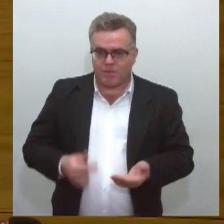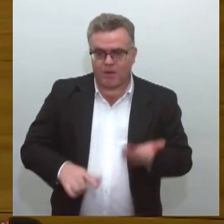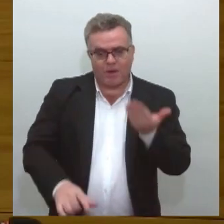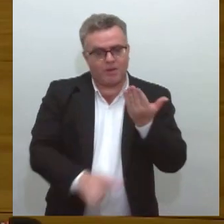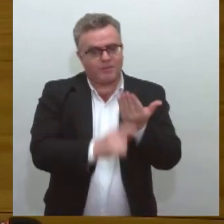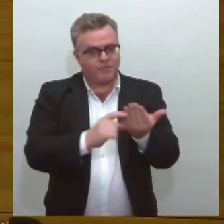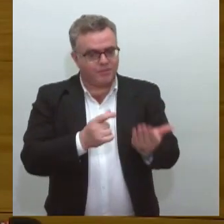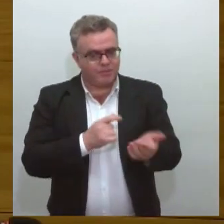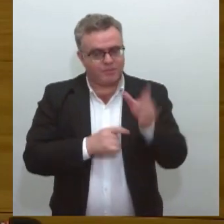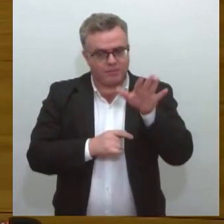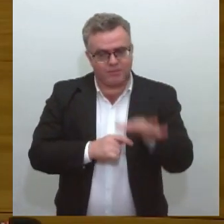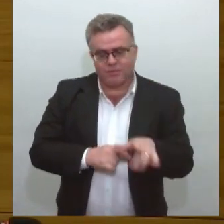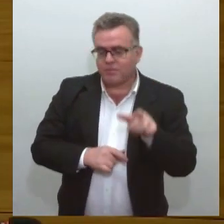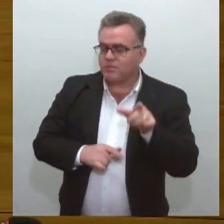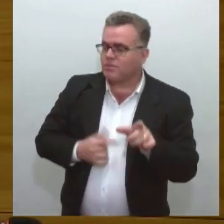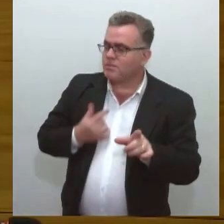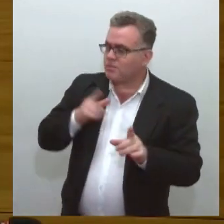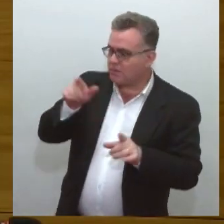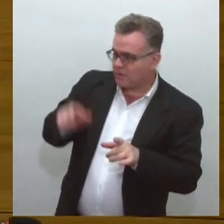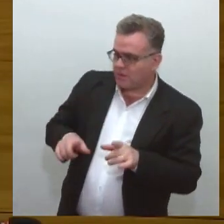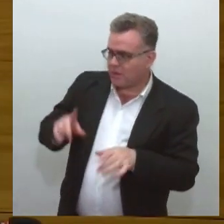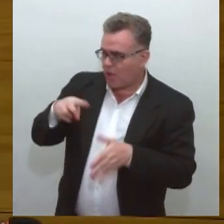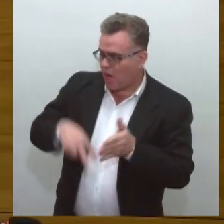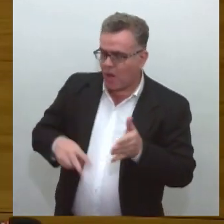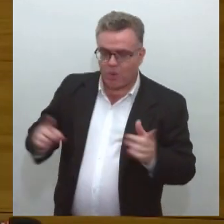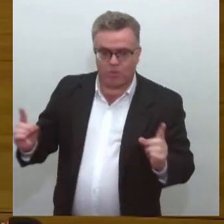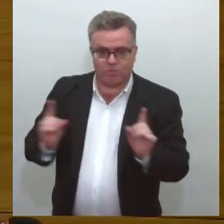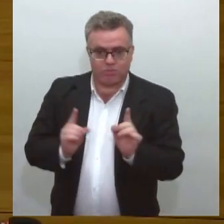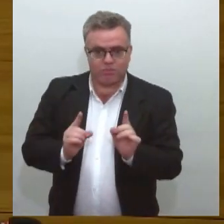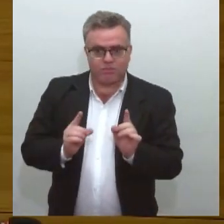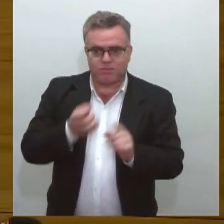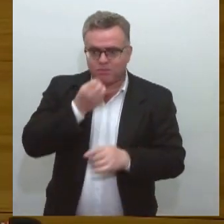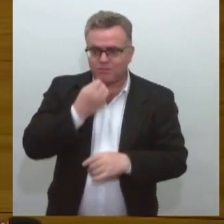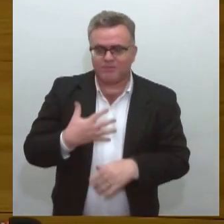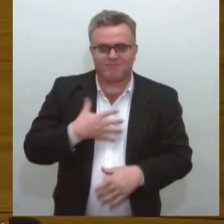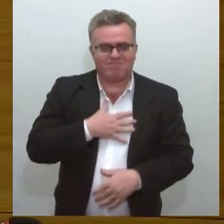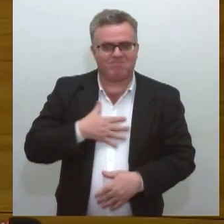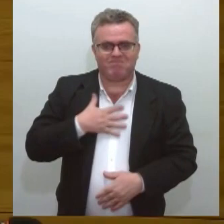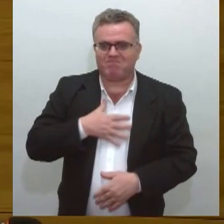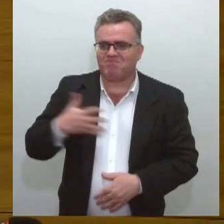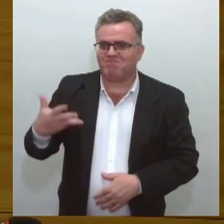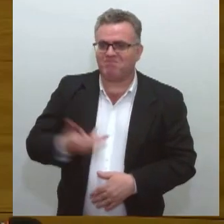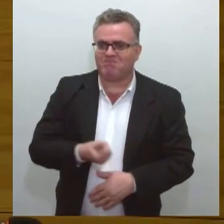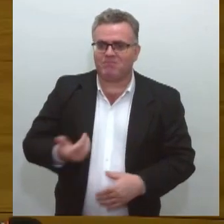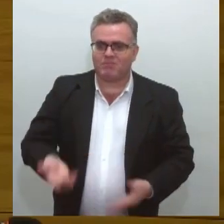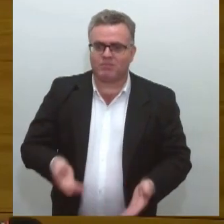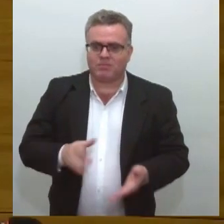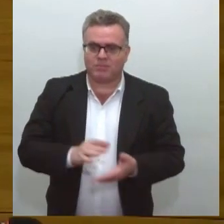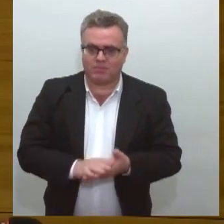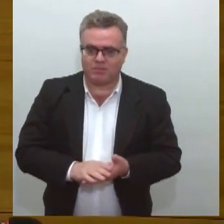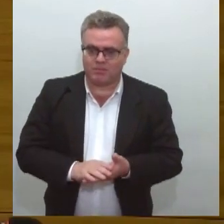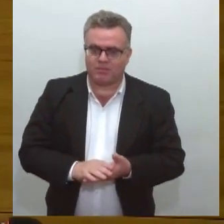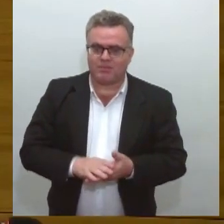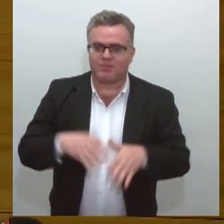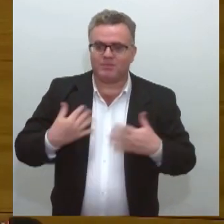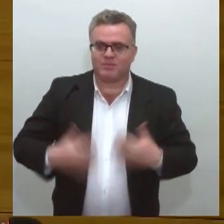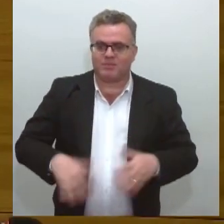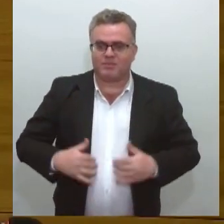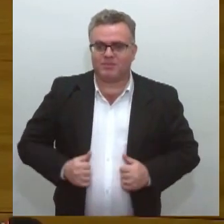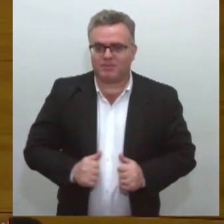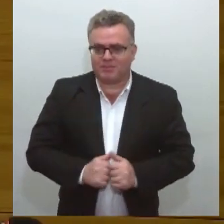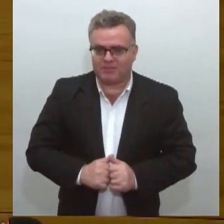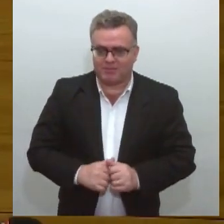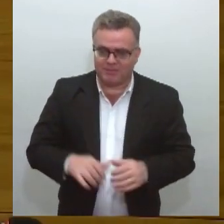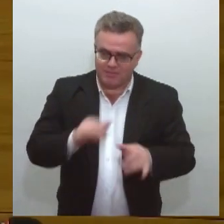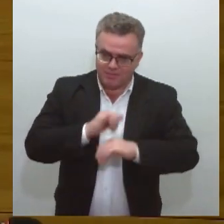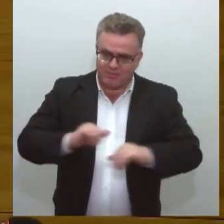leu, é maravilhoso, eu acho um espetáculo isso. Muito obrigada, Thelma. E olha, a gente só não deixou de falar aqui, mas maiores informações,